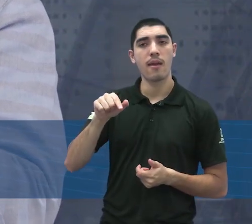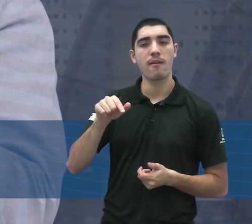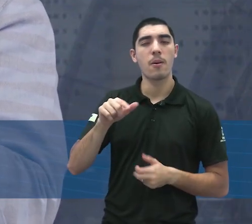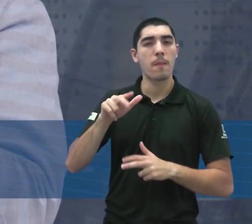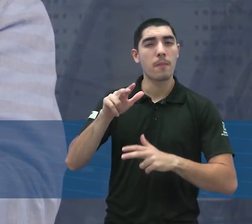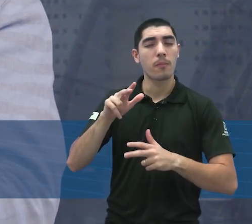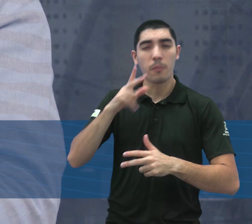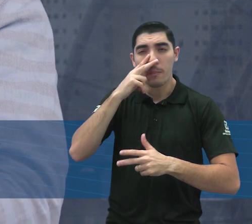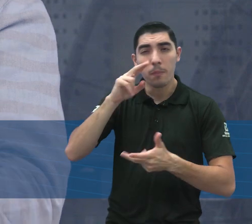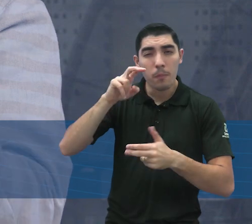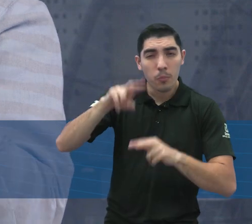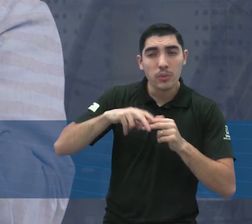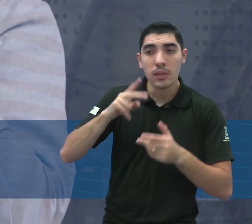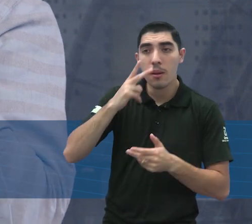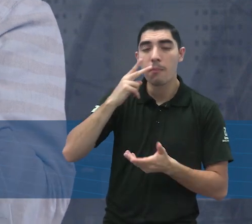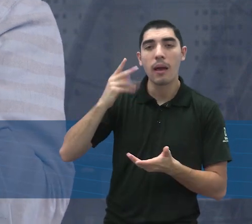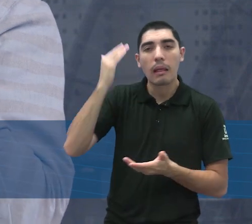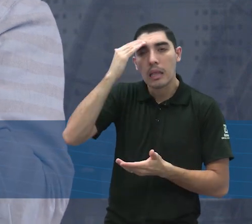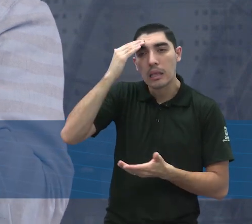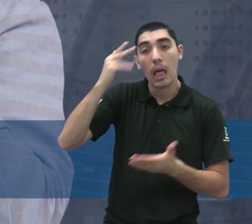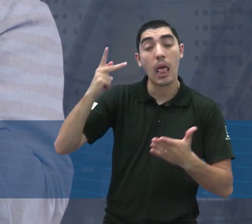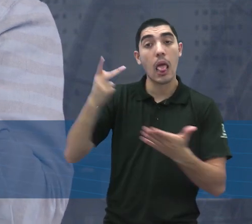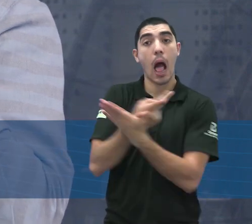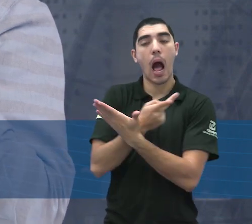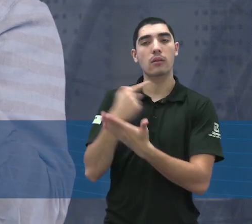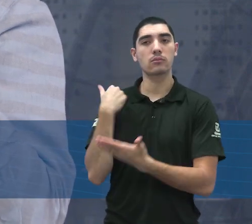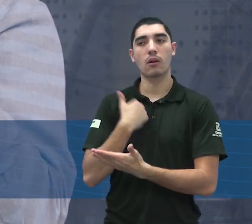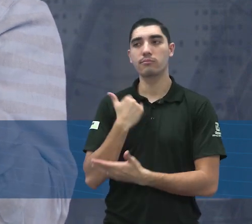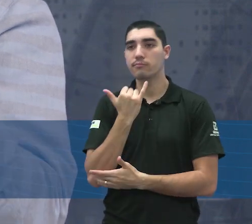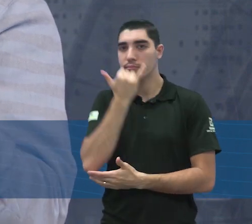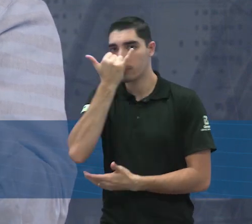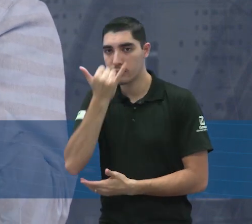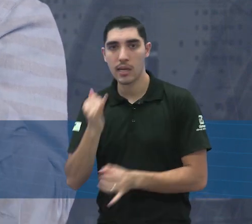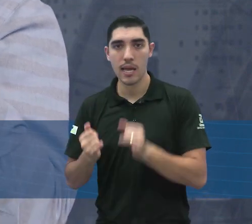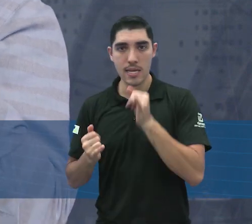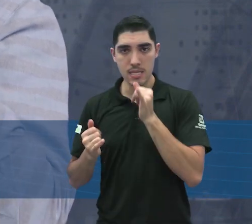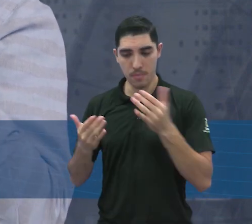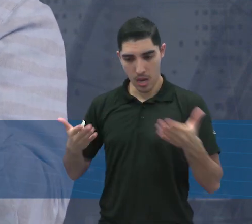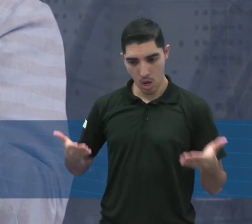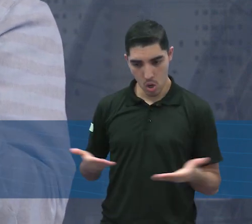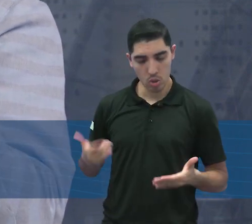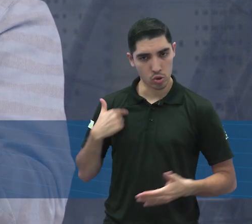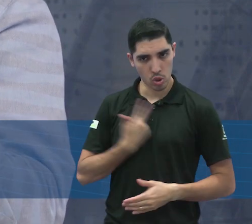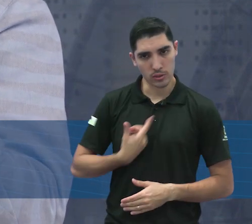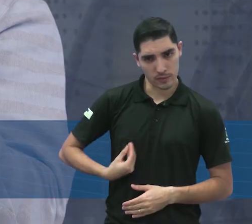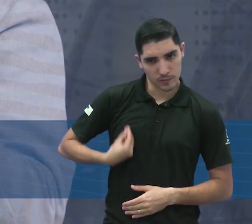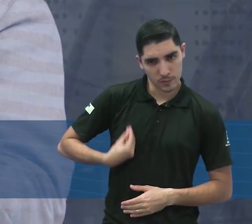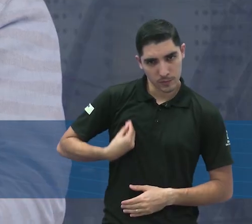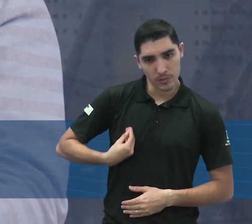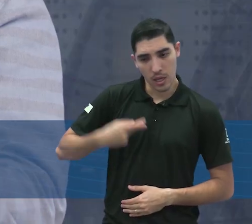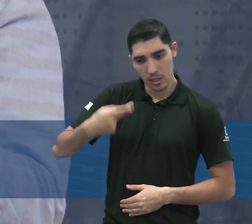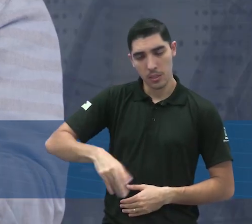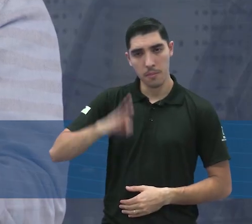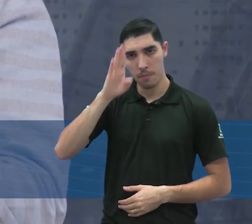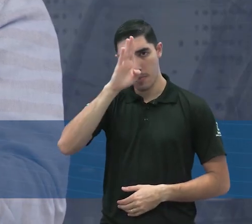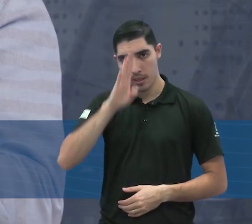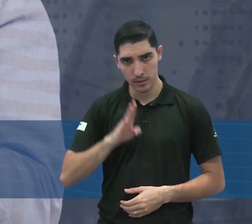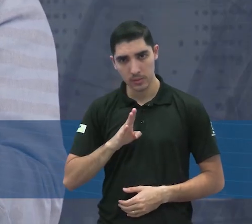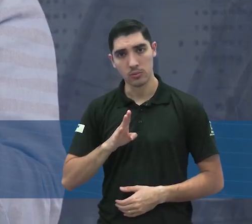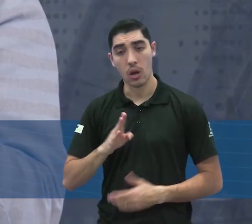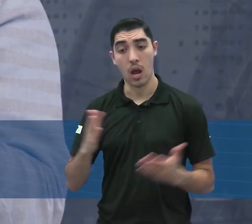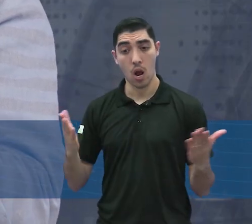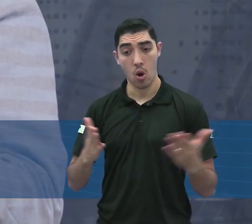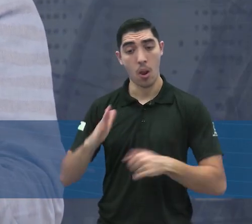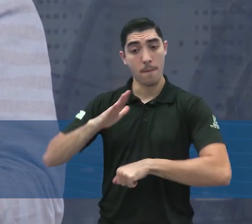interpretação correta pode nos levar. Porque no momento em que vivemos, me explico, no momento em que nós vivemos um momento em